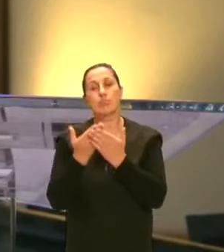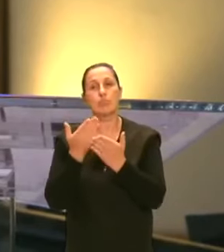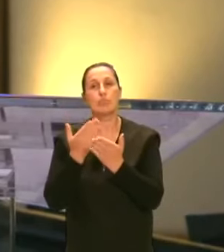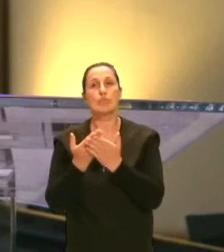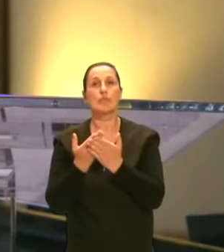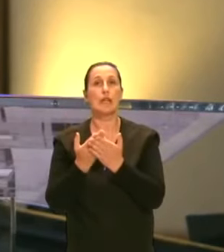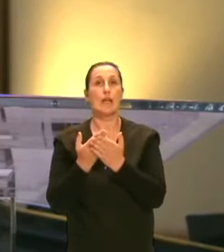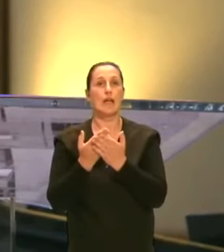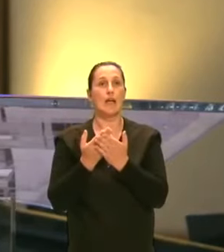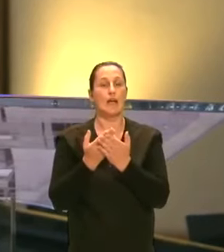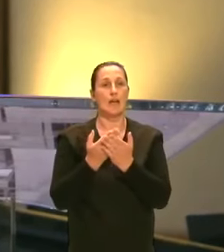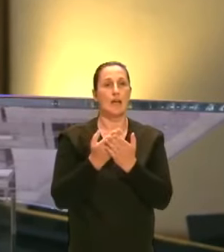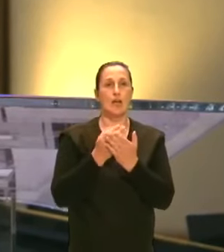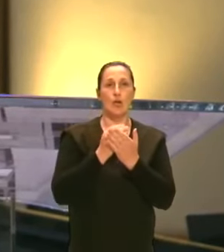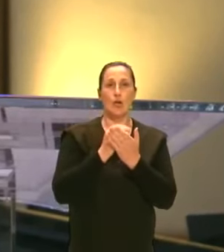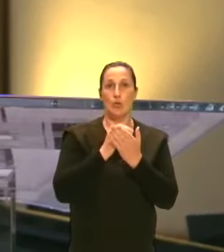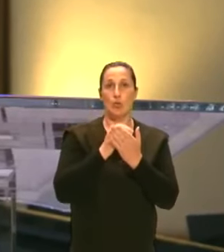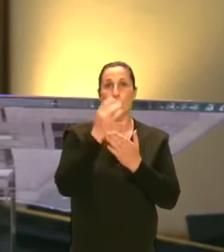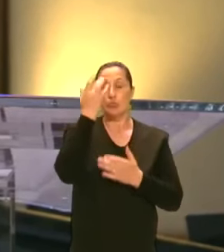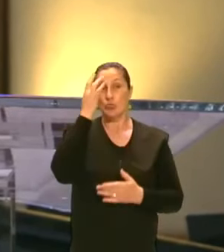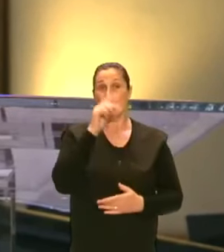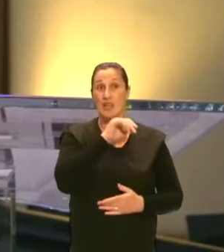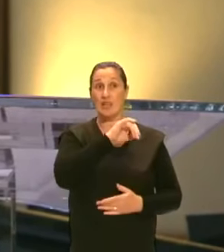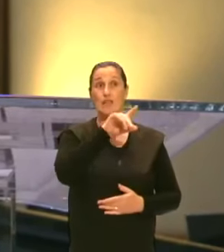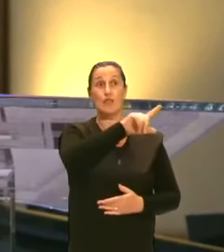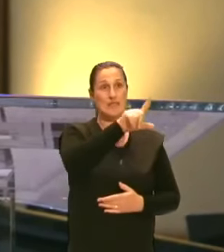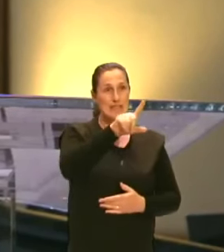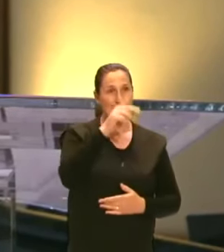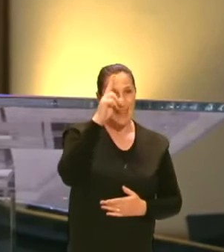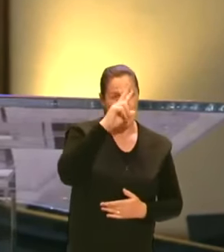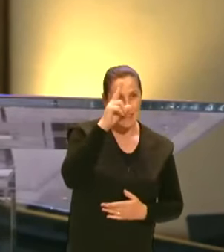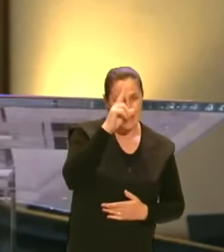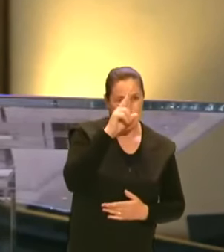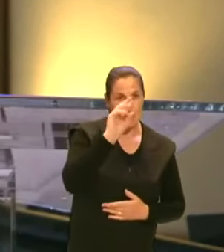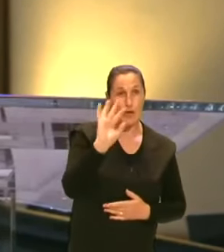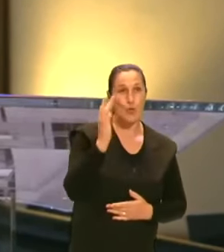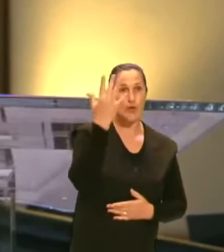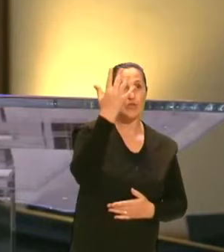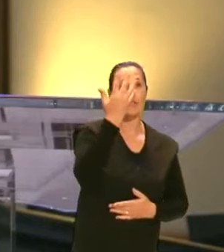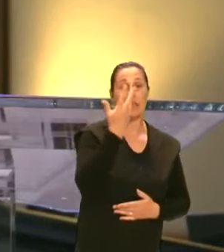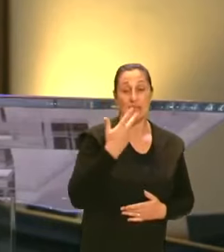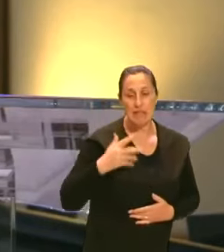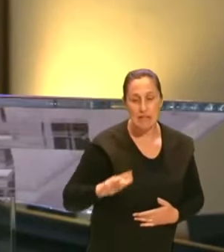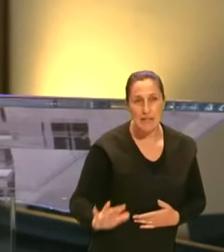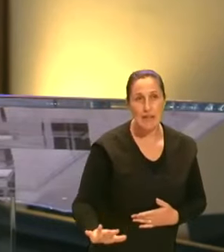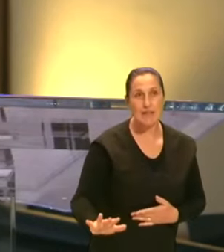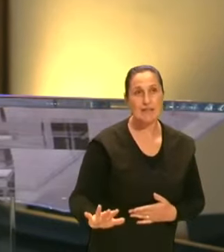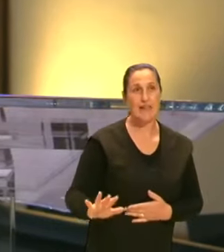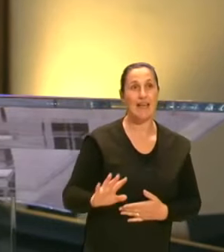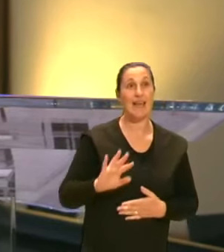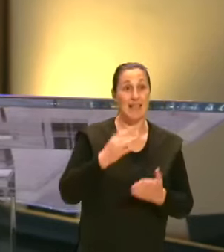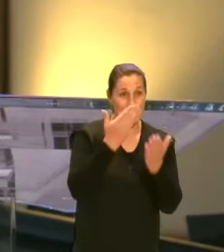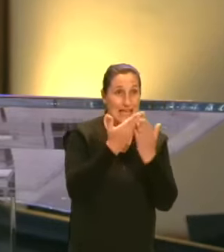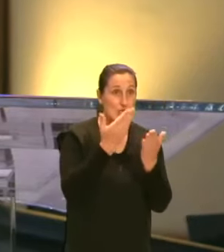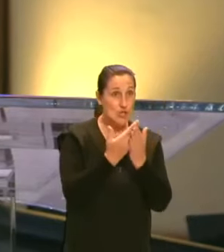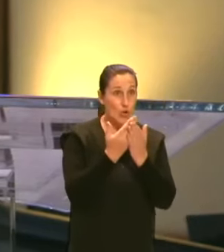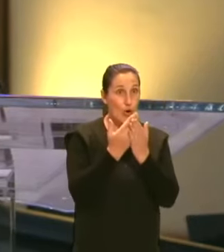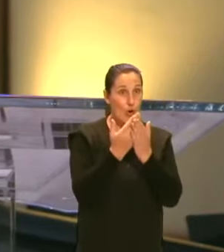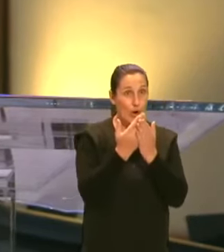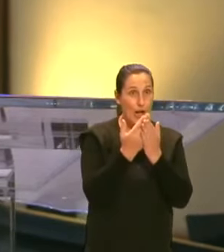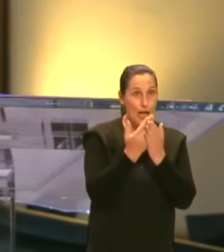aqui lembram da sua época de excursão de escola. Você lembra da tua época de excursão? Era bom, né? Você entrava